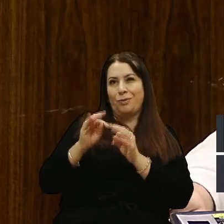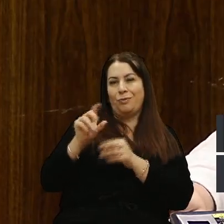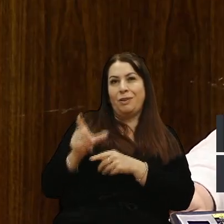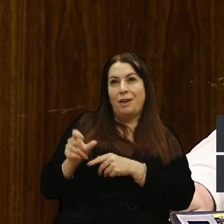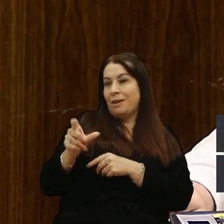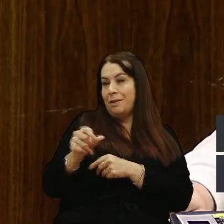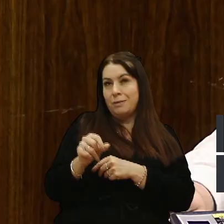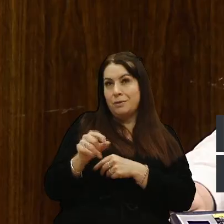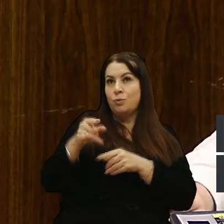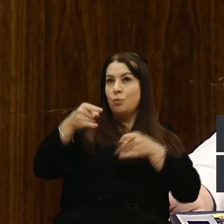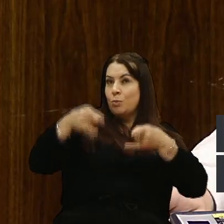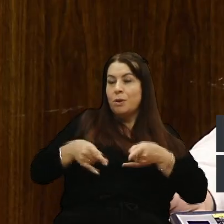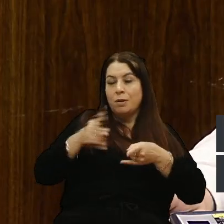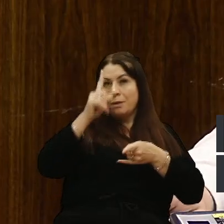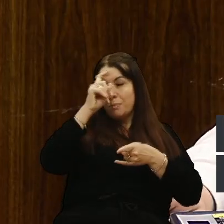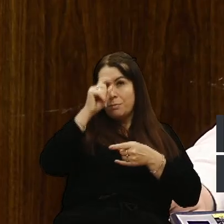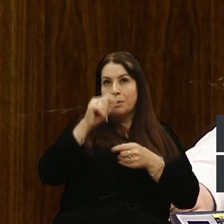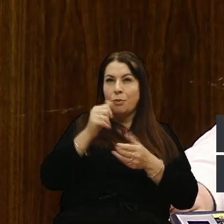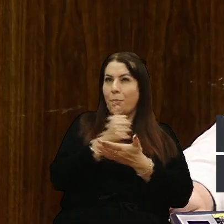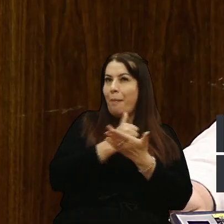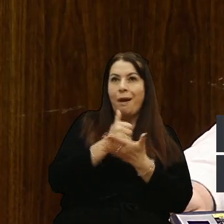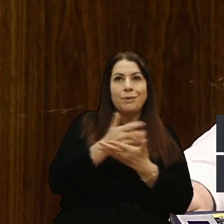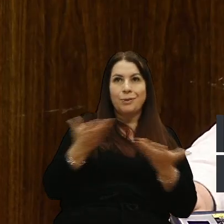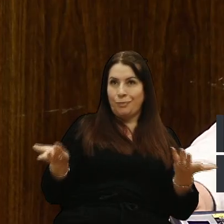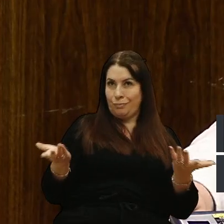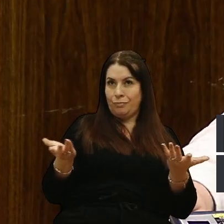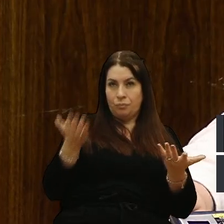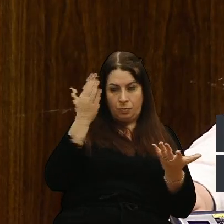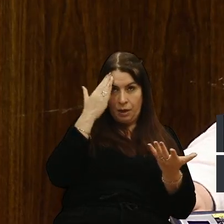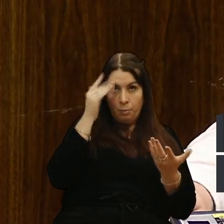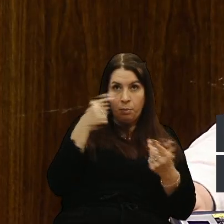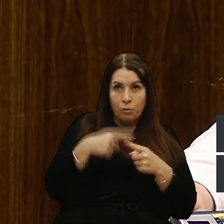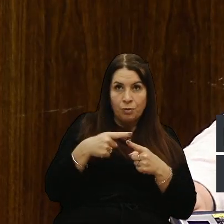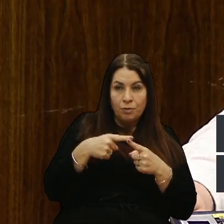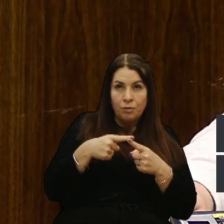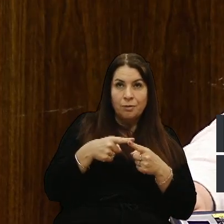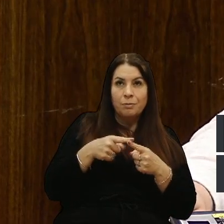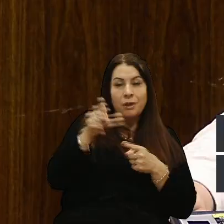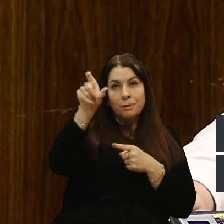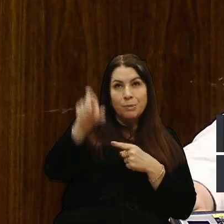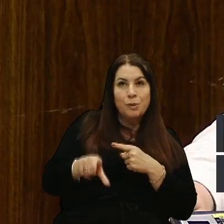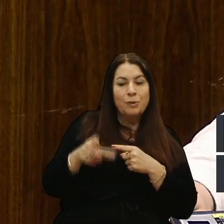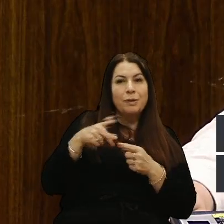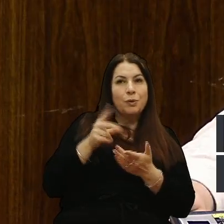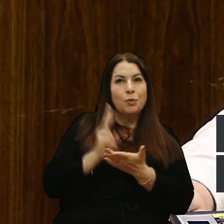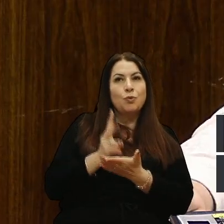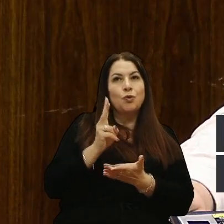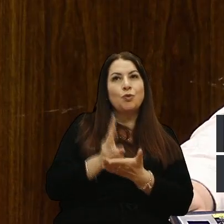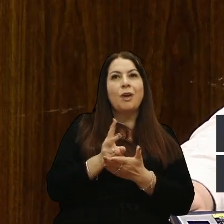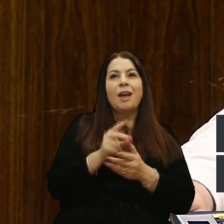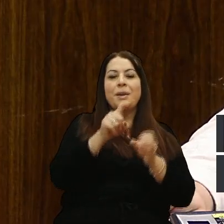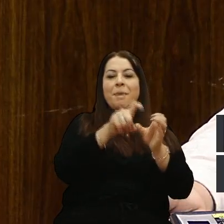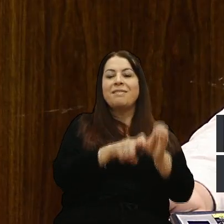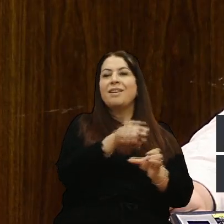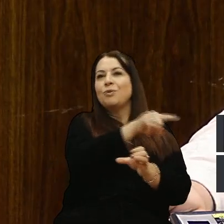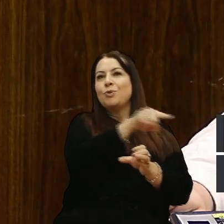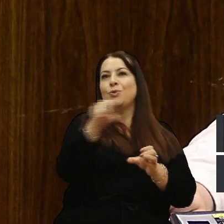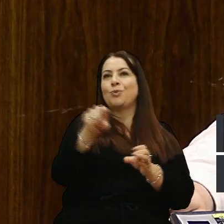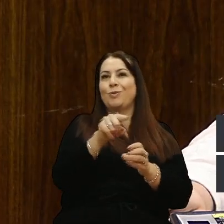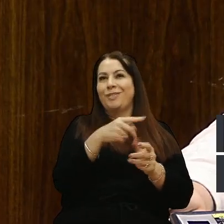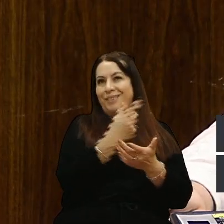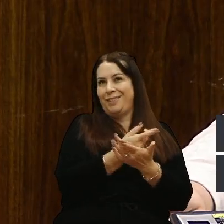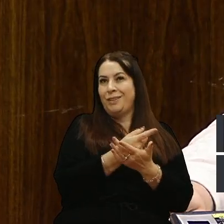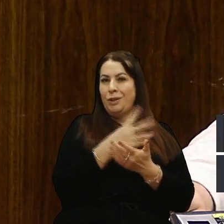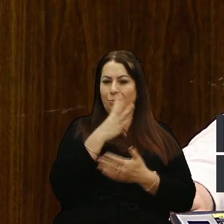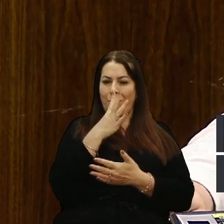tem direito a ter acesso ao básico, presidente. Sabe por quê? Porque esse pessoal tem que continuar mamando. E mais do que isso, o que